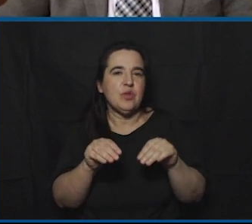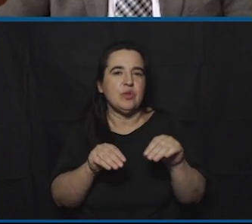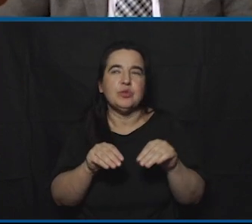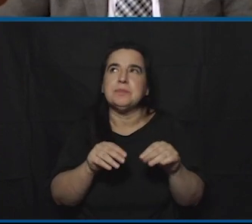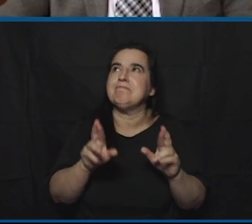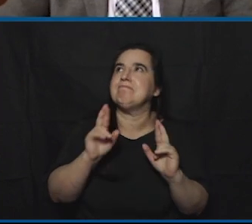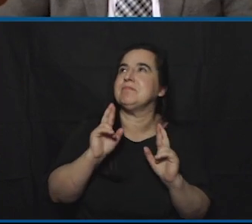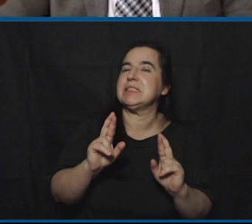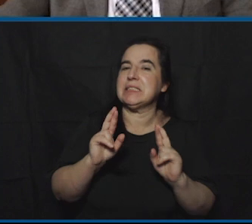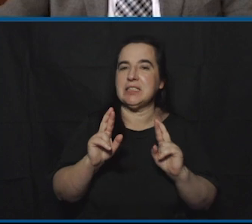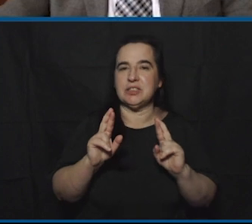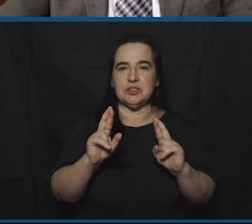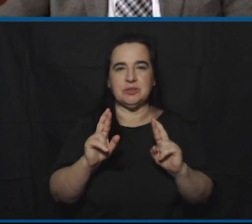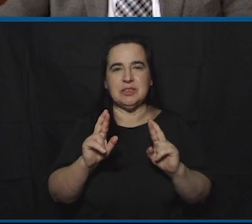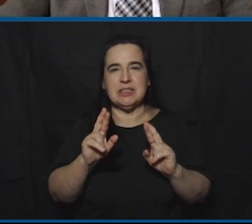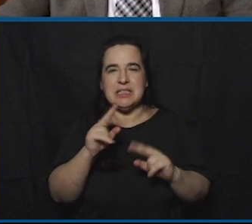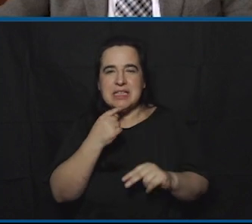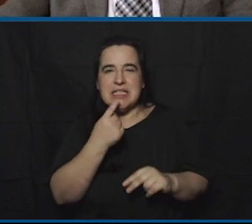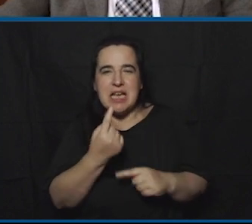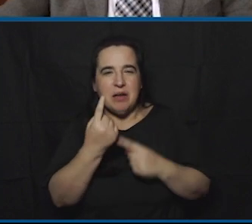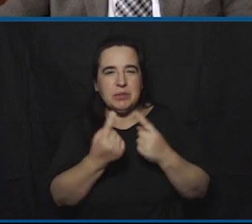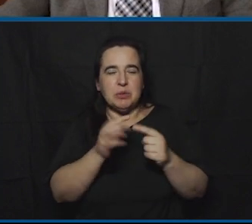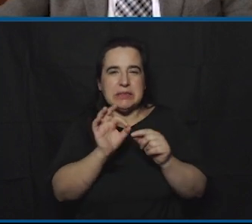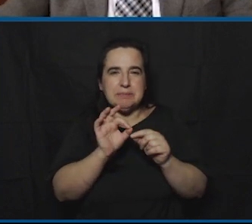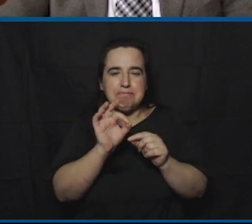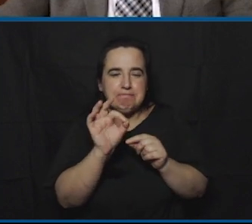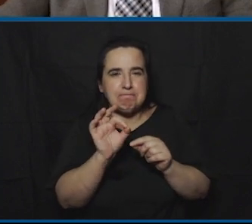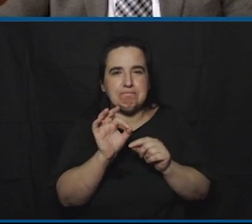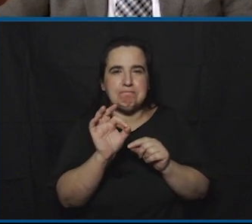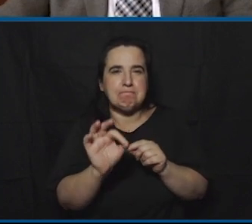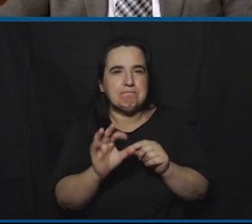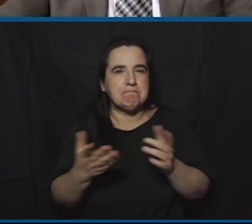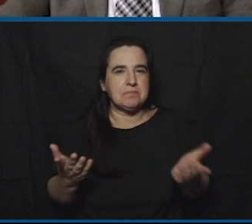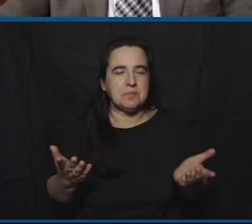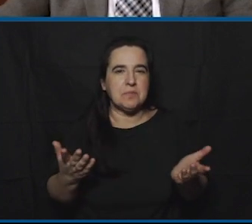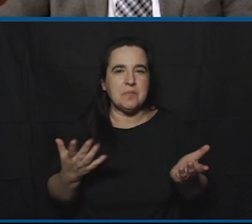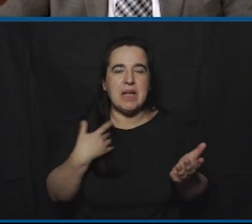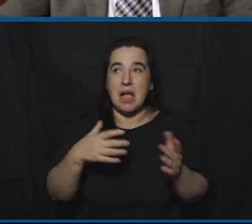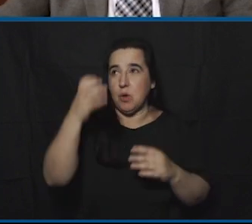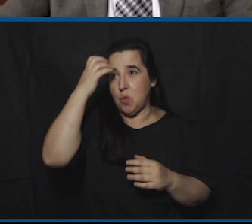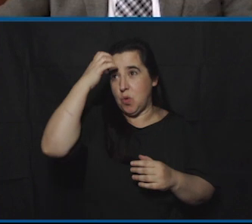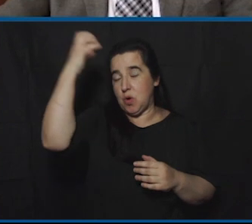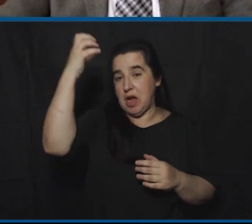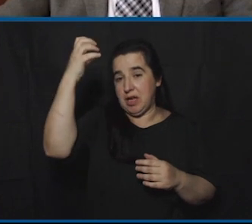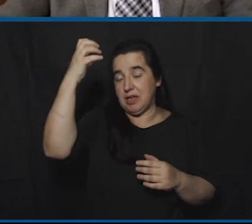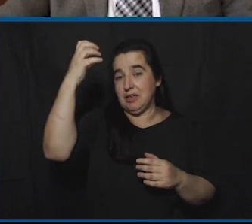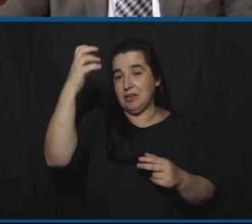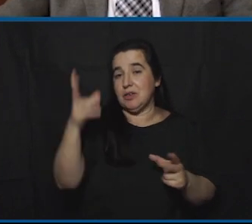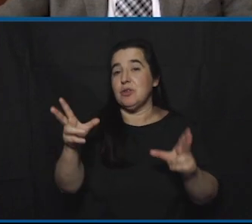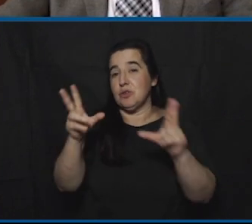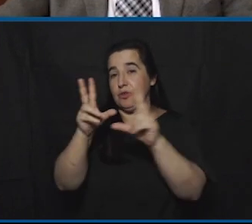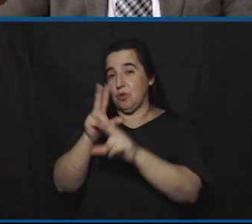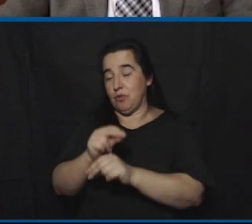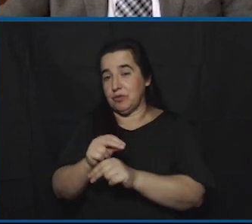um desejo de dizer alguma coisa, há aqui um propósito. E este rei, este renovo que é